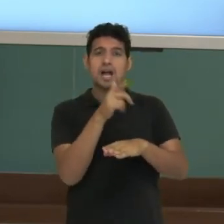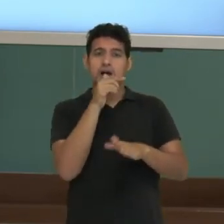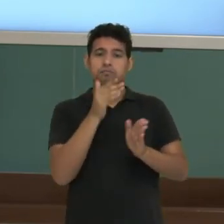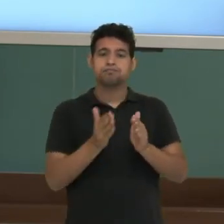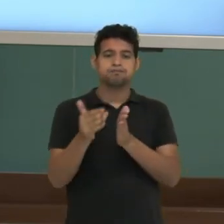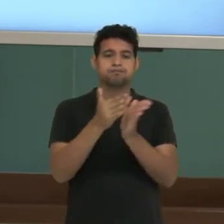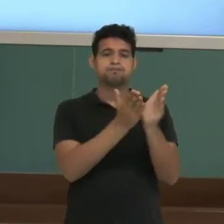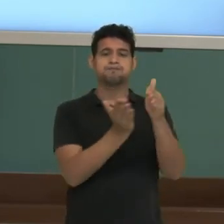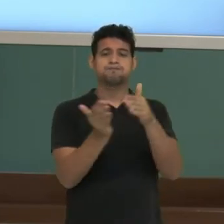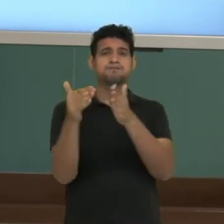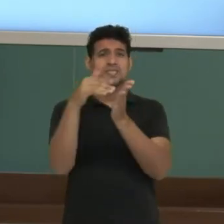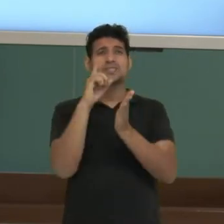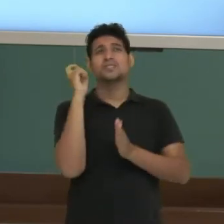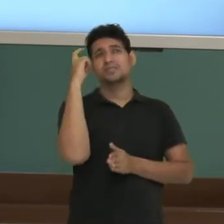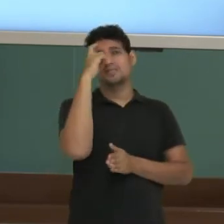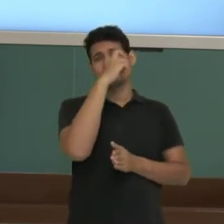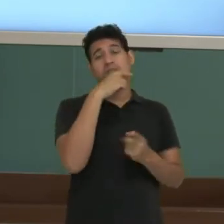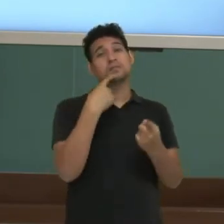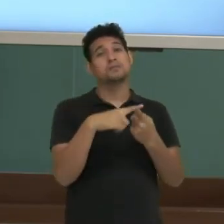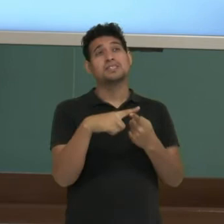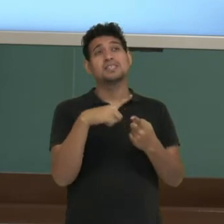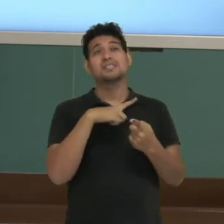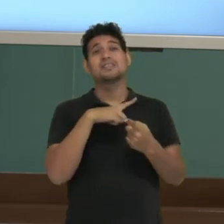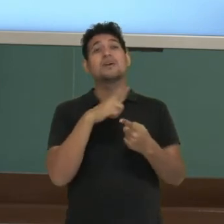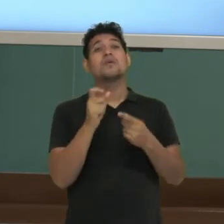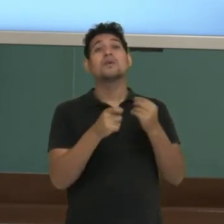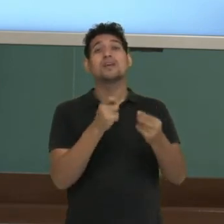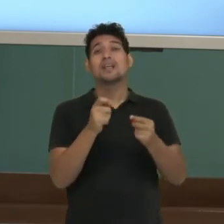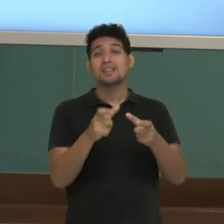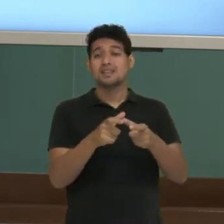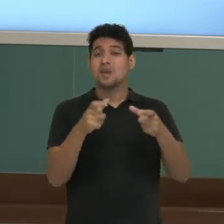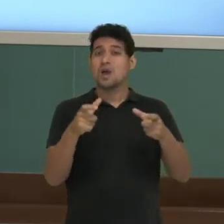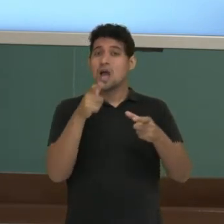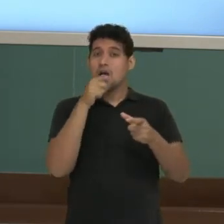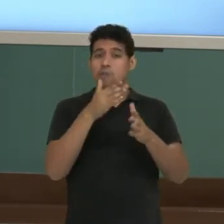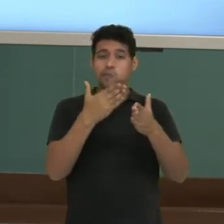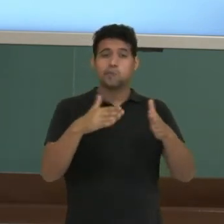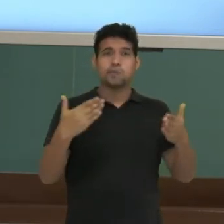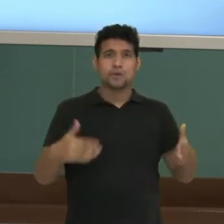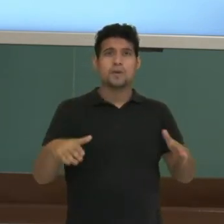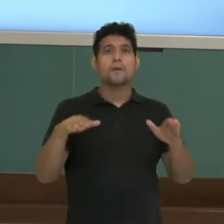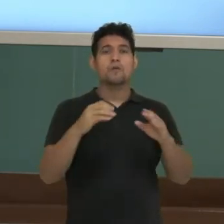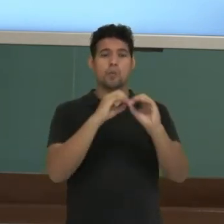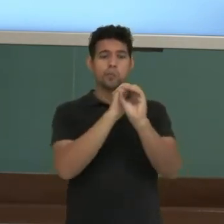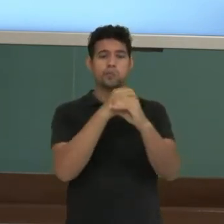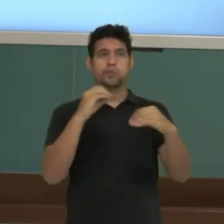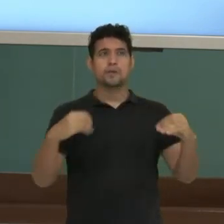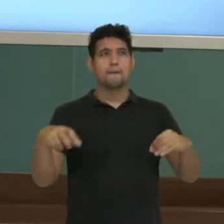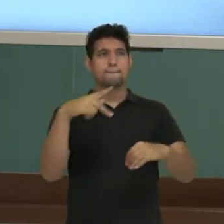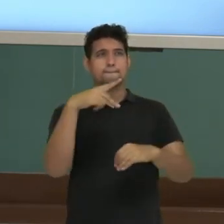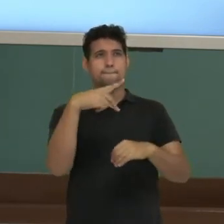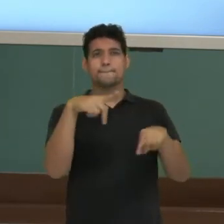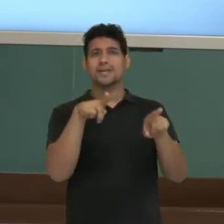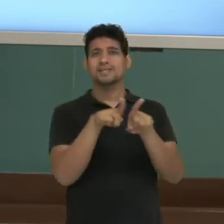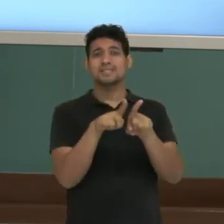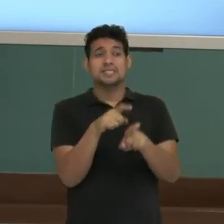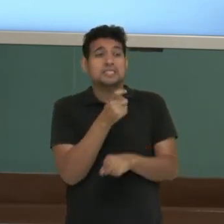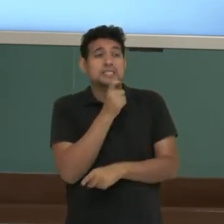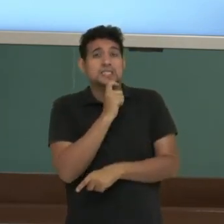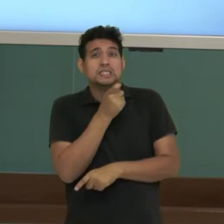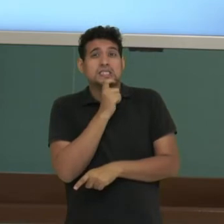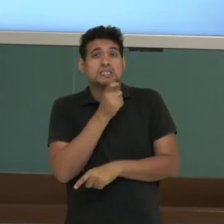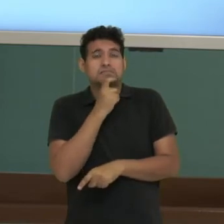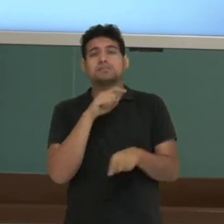é muito difícil, porque sai diretamente no Oceano Pacífico, extremo norte, águas extremamente